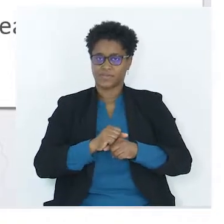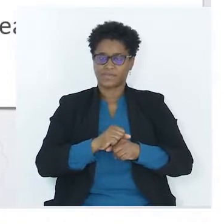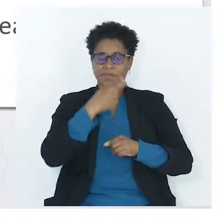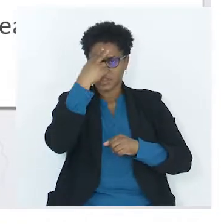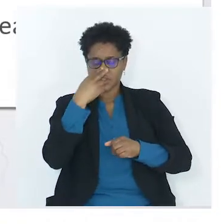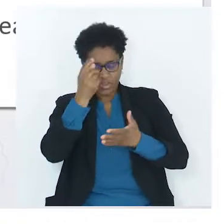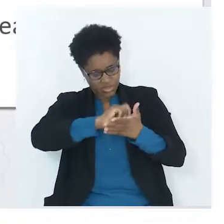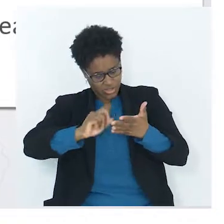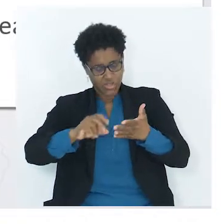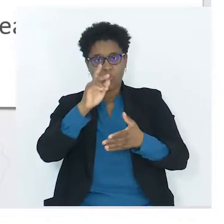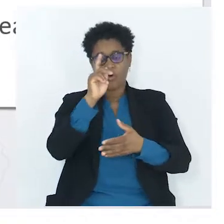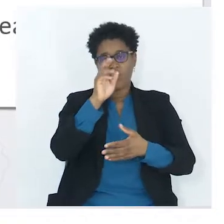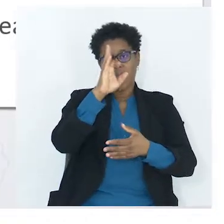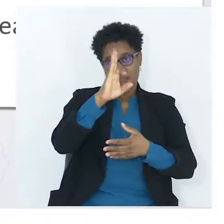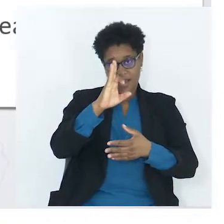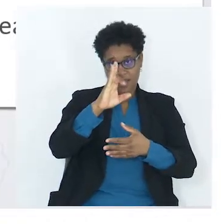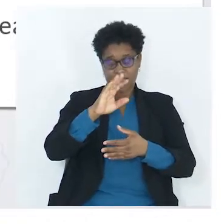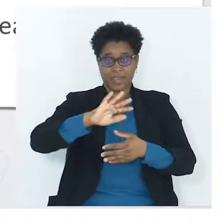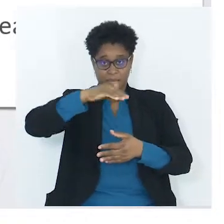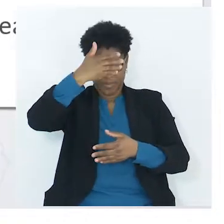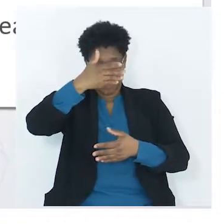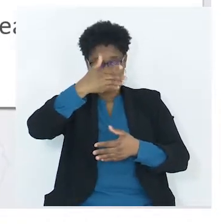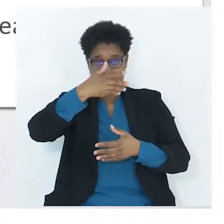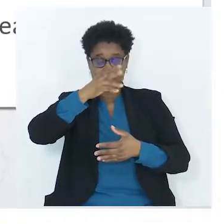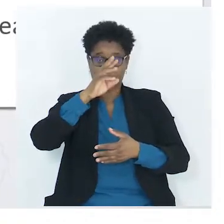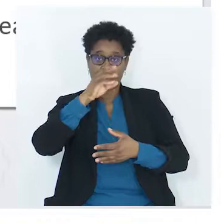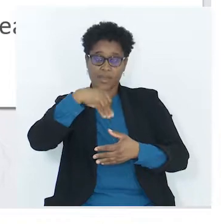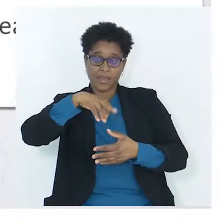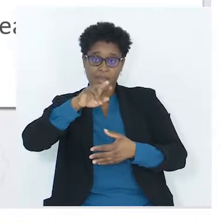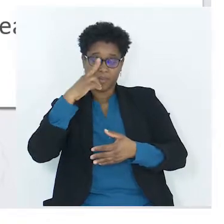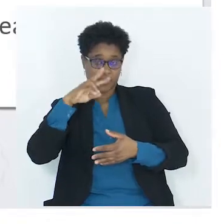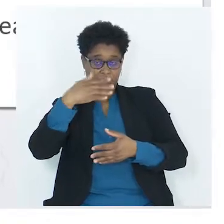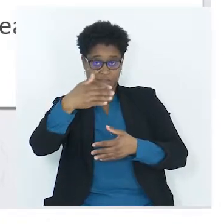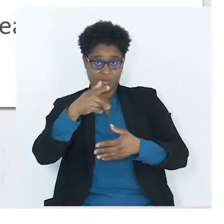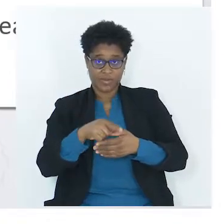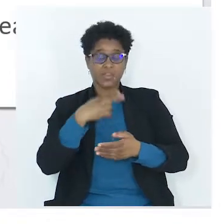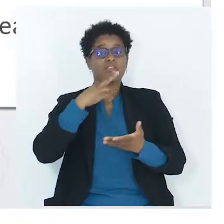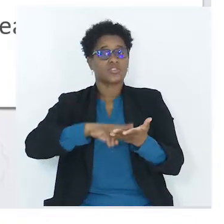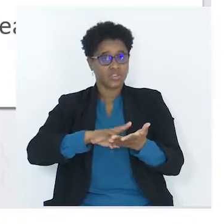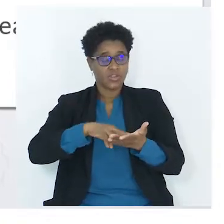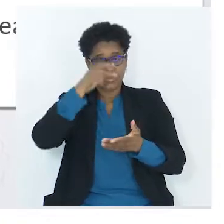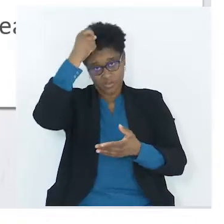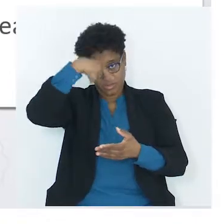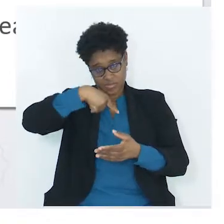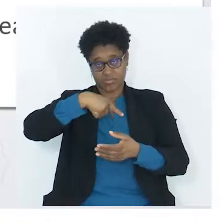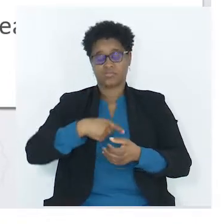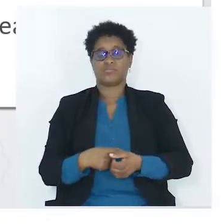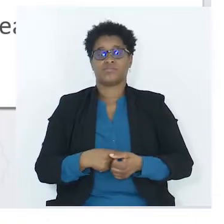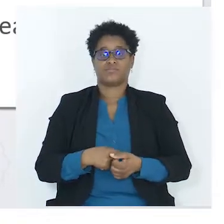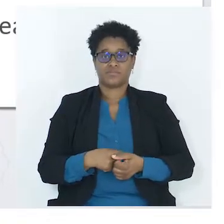Que a história é escrita com H. Temos uma primeira perspectiva, que é uma história